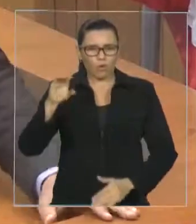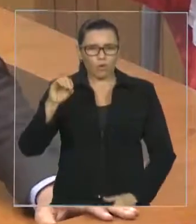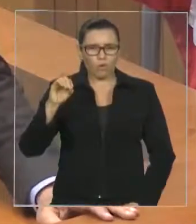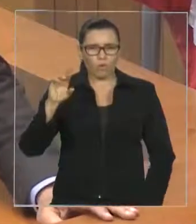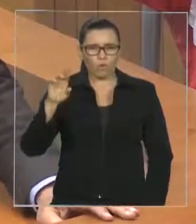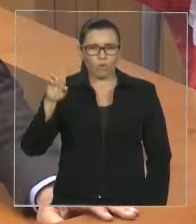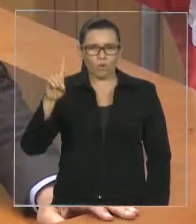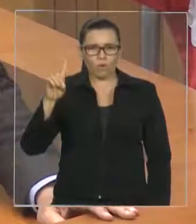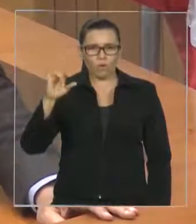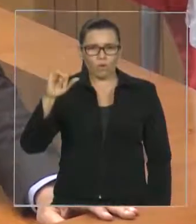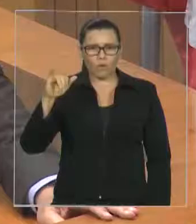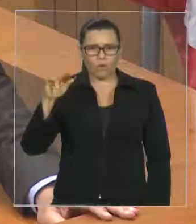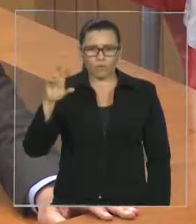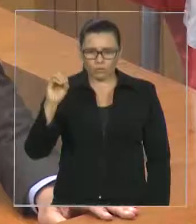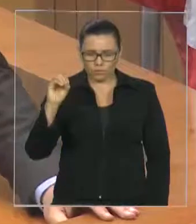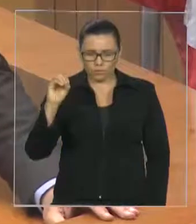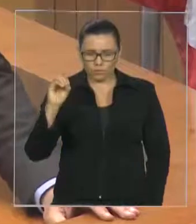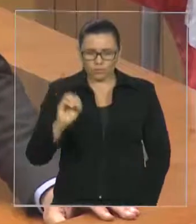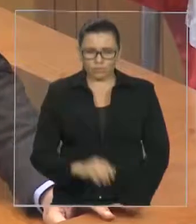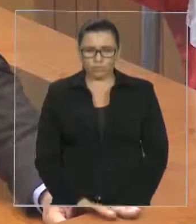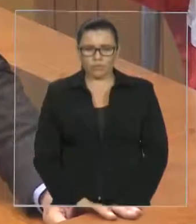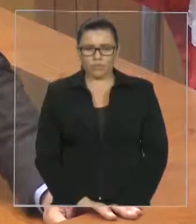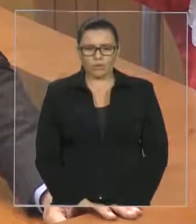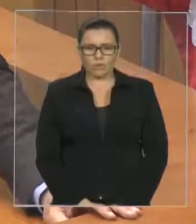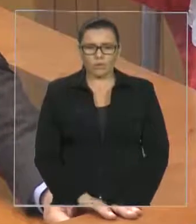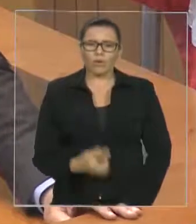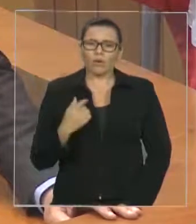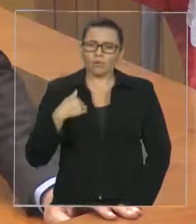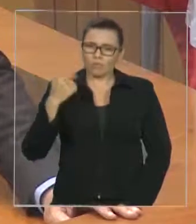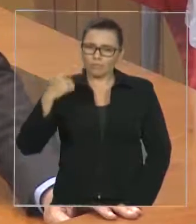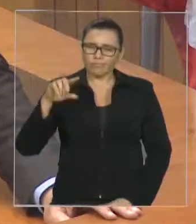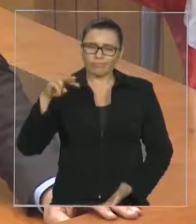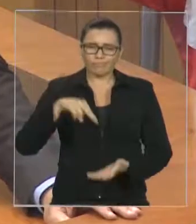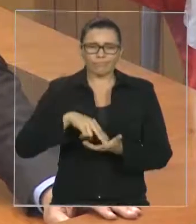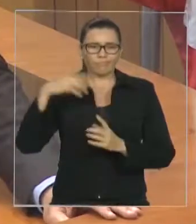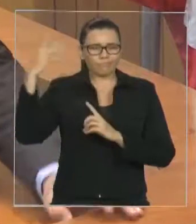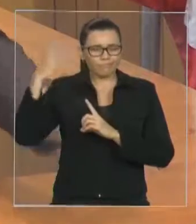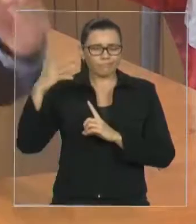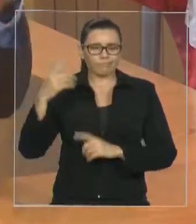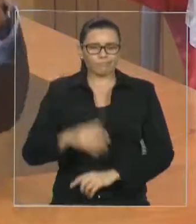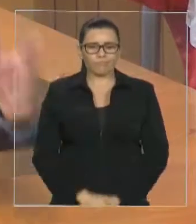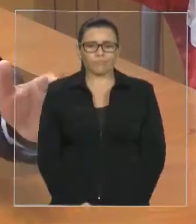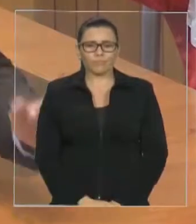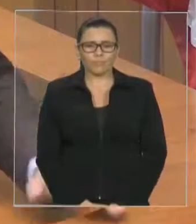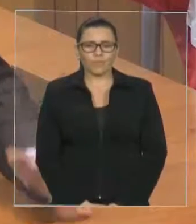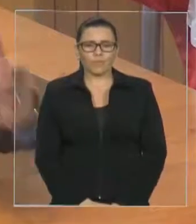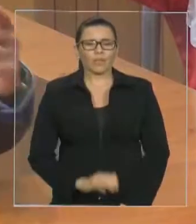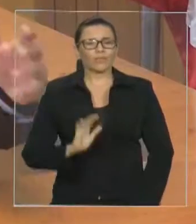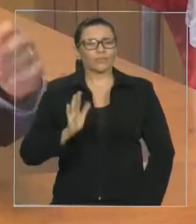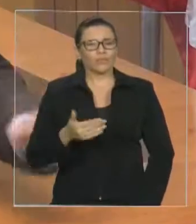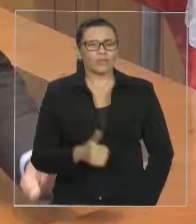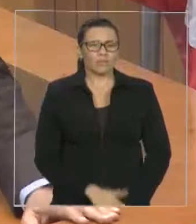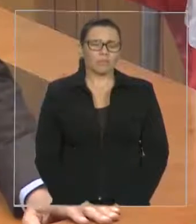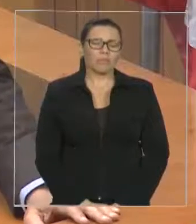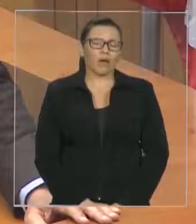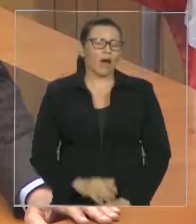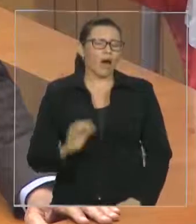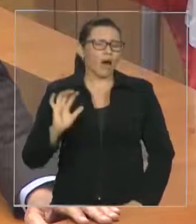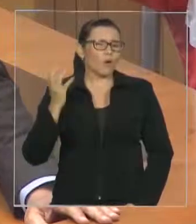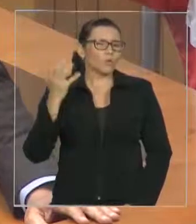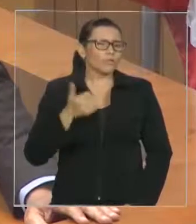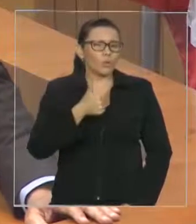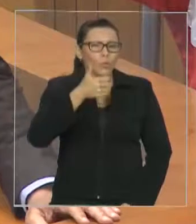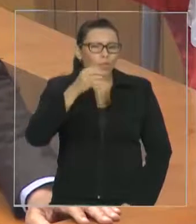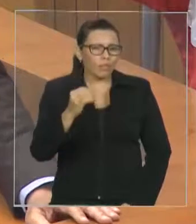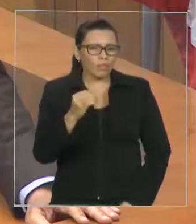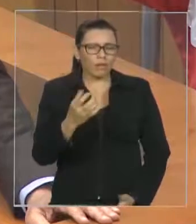eu, que o povo do Maranhão que nos assiste, que já deve ser a 10ª vez ou mais que eu uso a